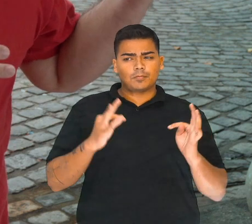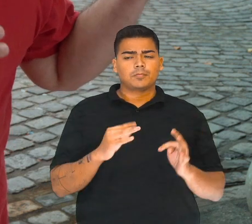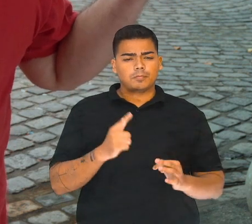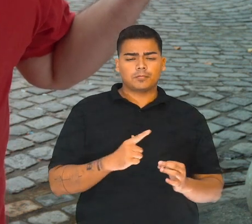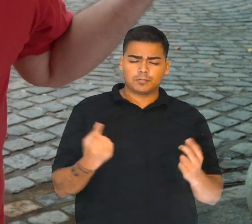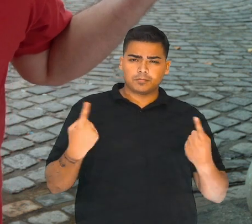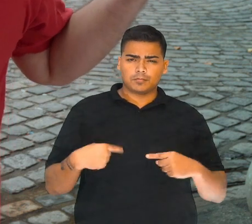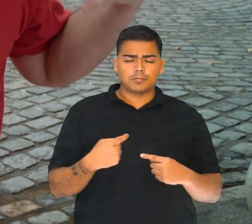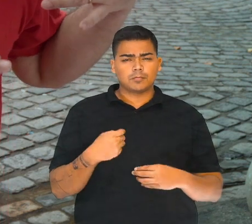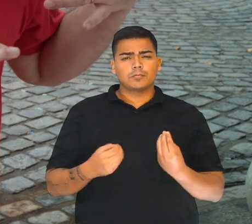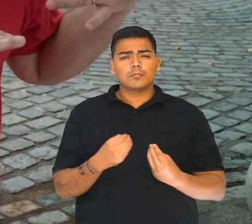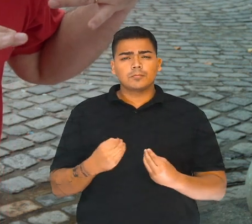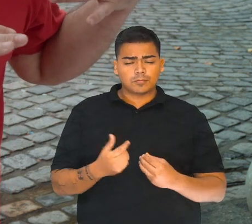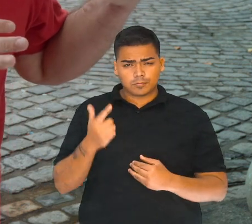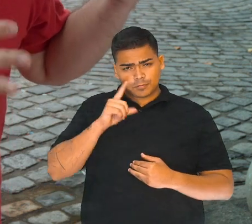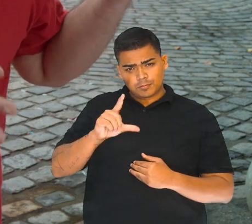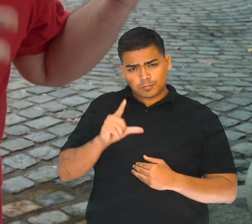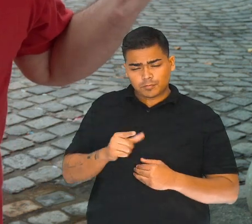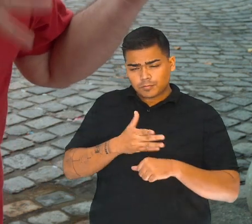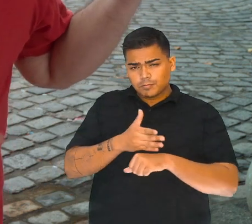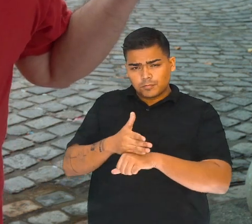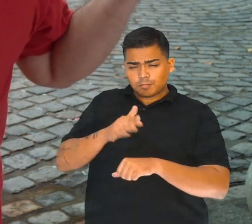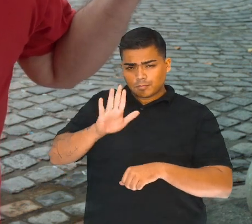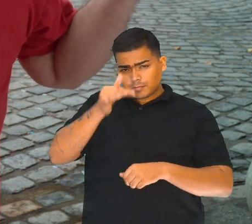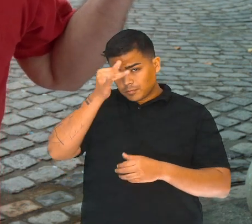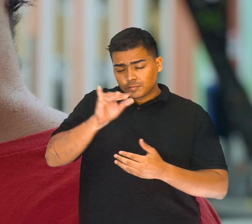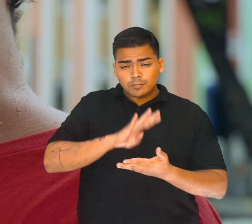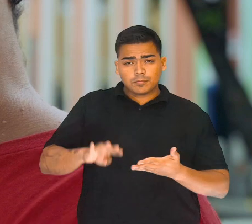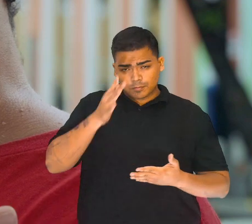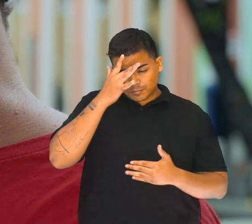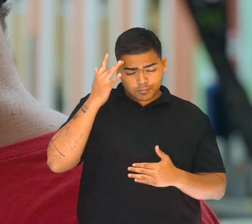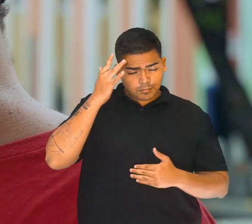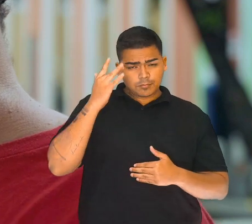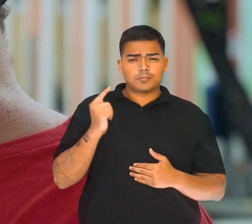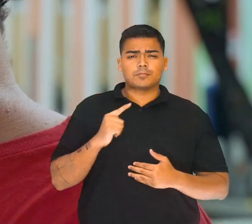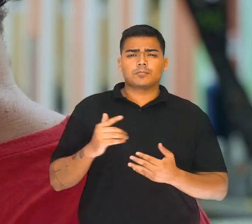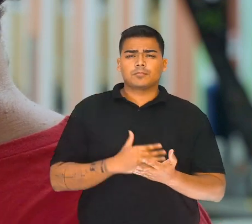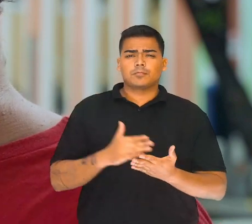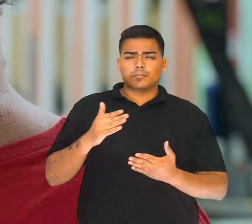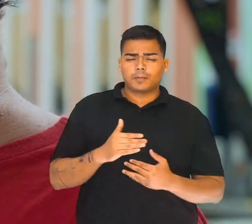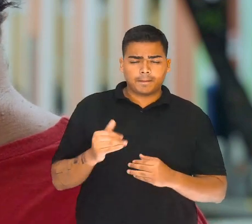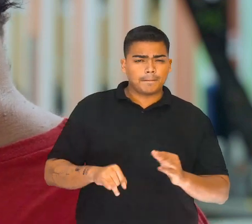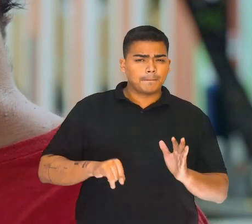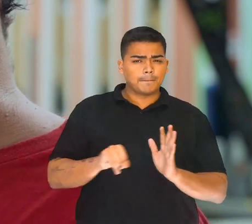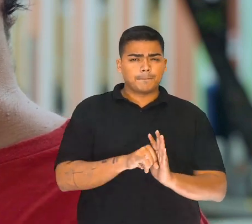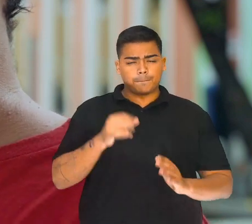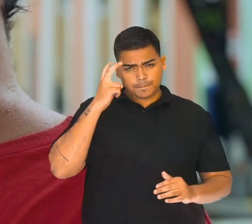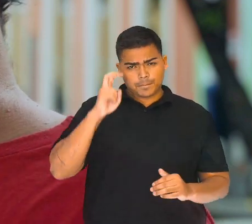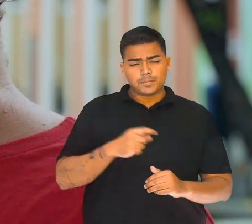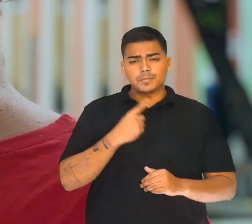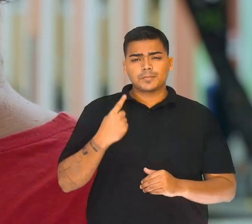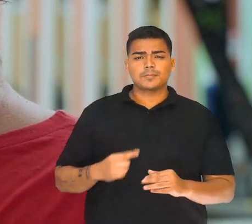com o grande desafio de como é que você faz isso sem excluir as pessoas. E a partir desse caldo cultural, a partir dessa